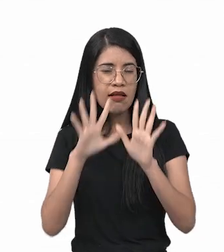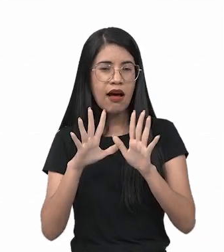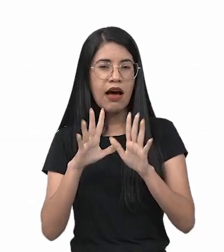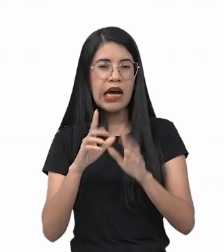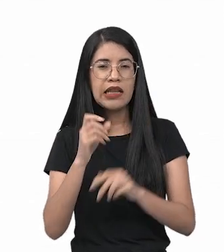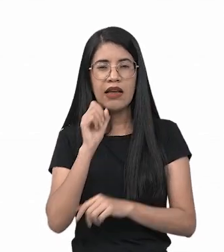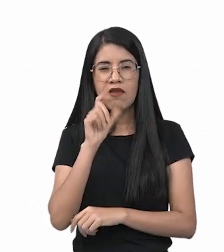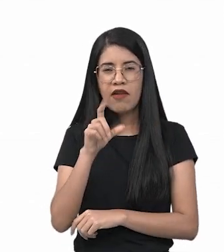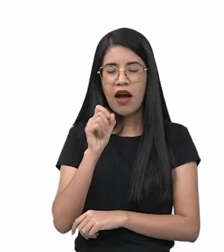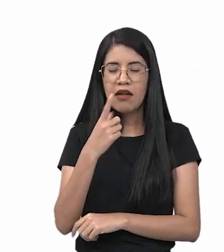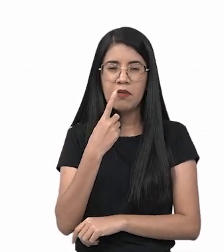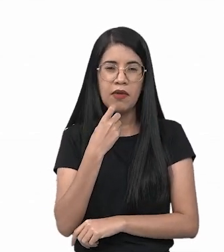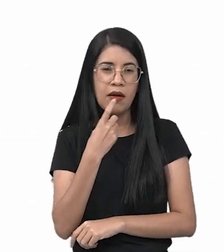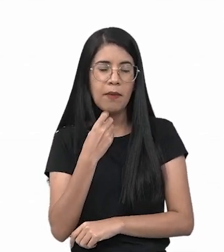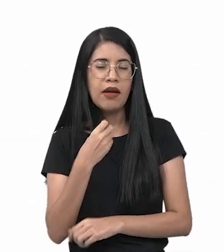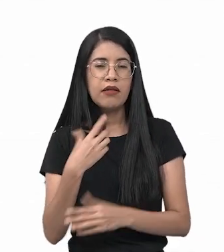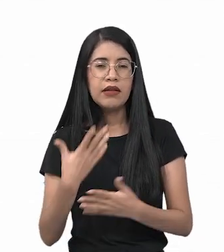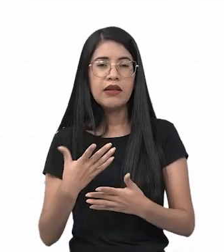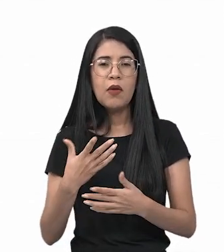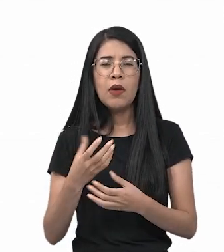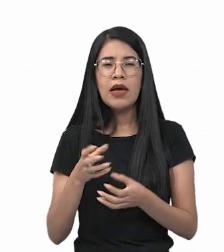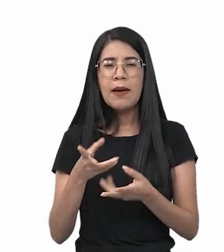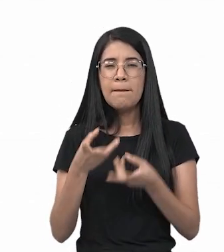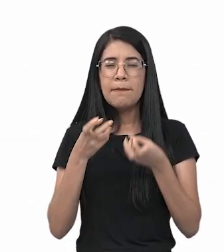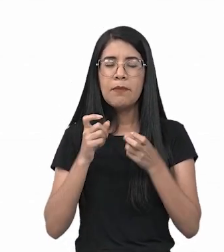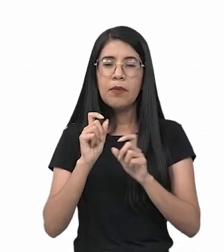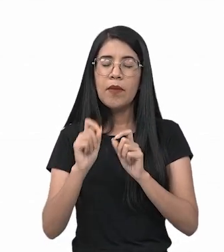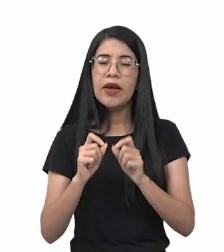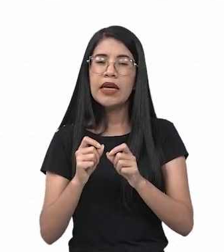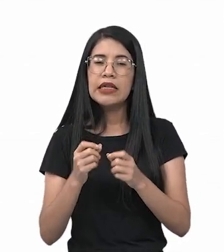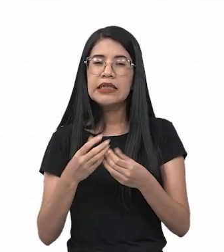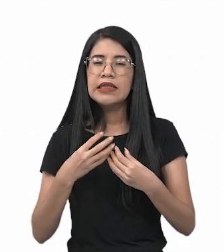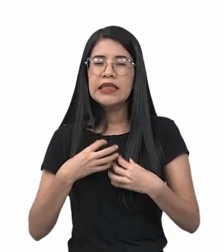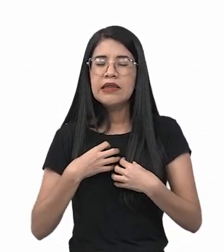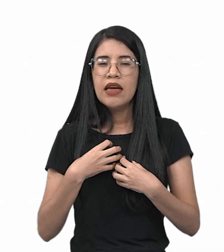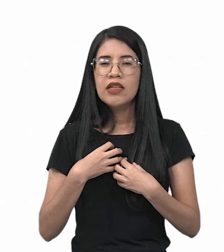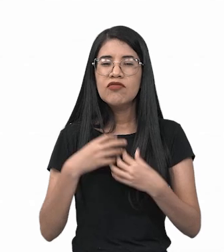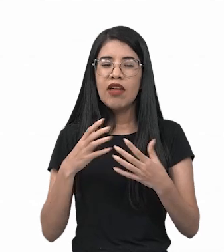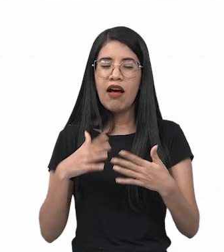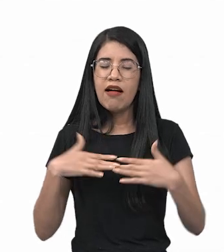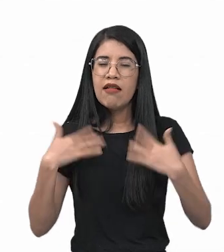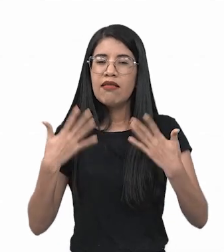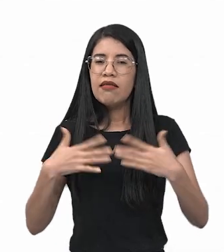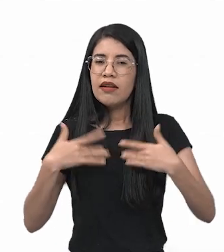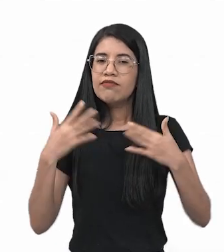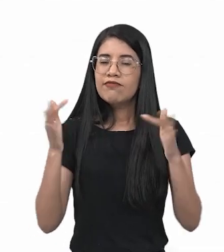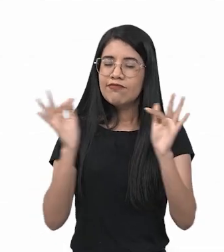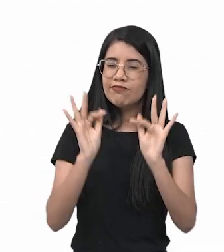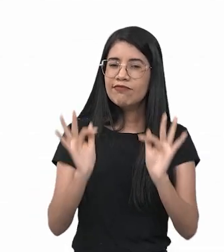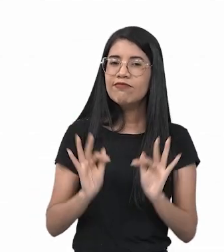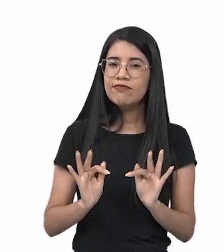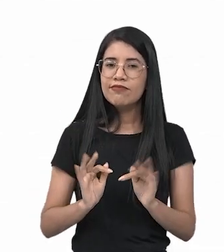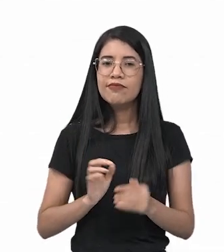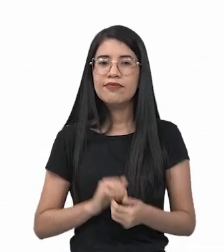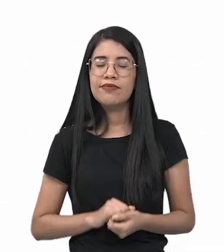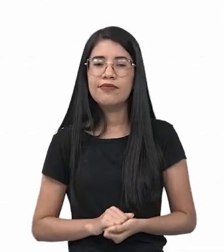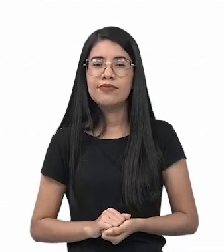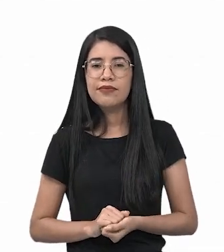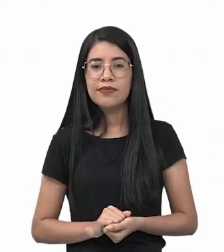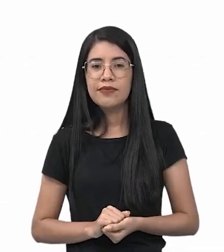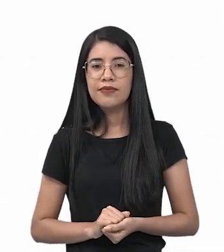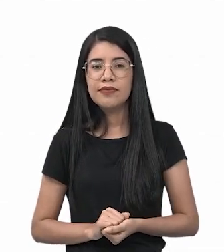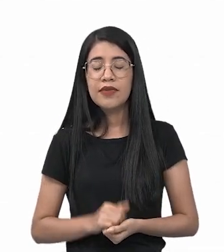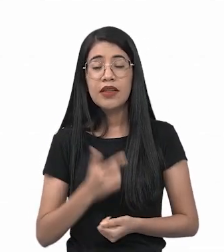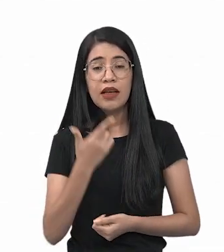Eles trazem essa sensação da alegria, né? Eles trazem essas cores vibrantes.